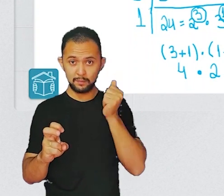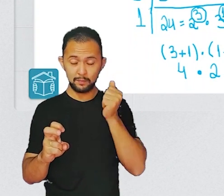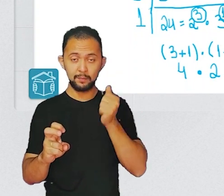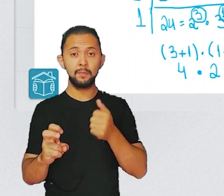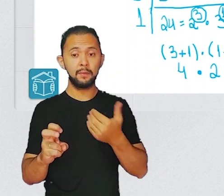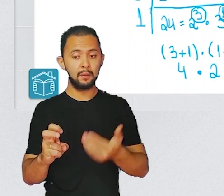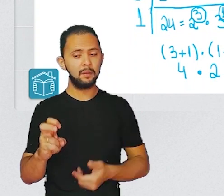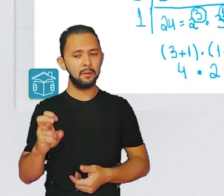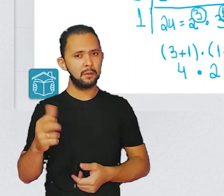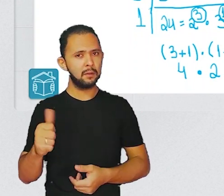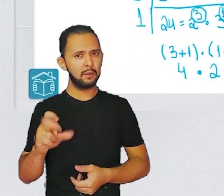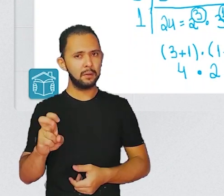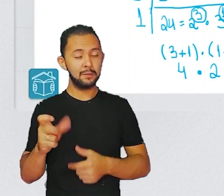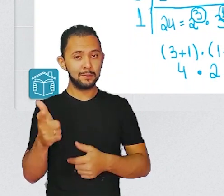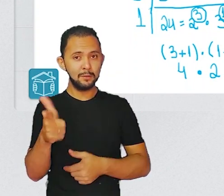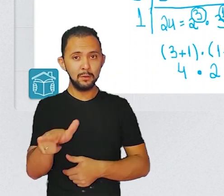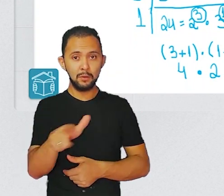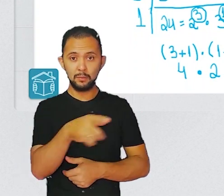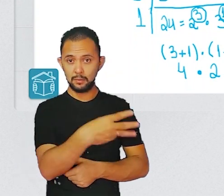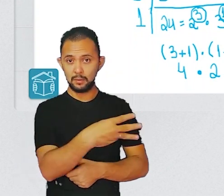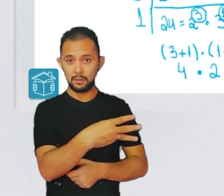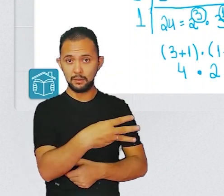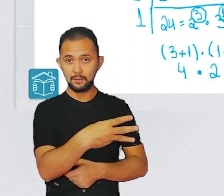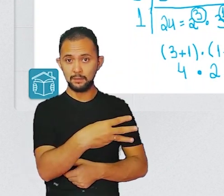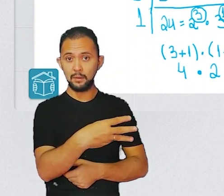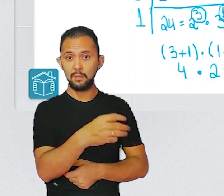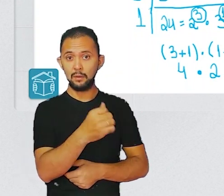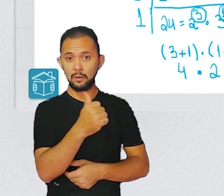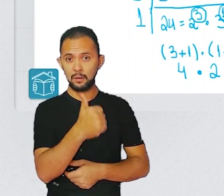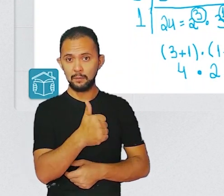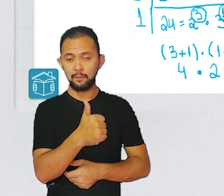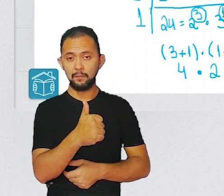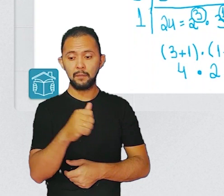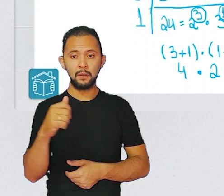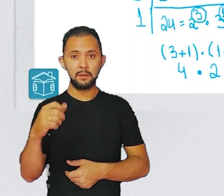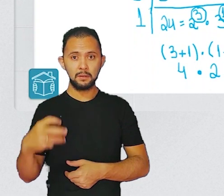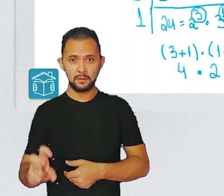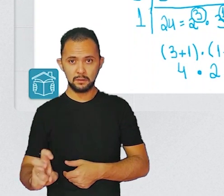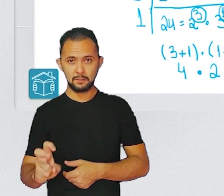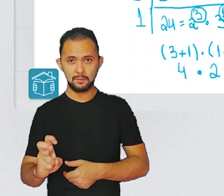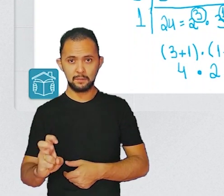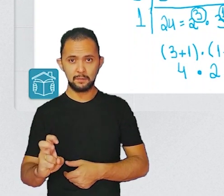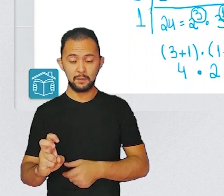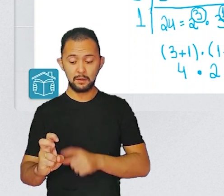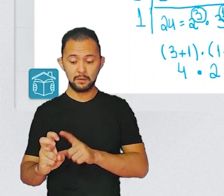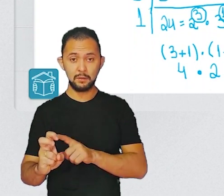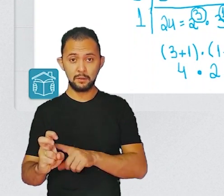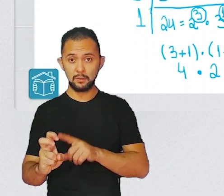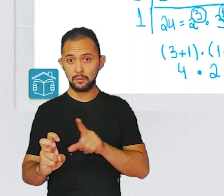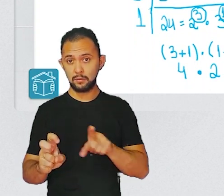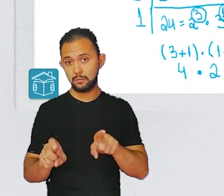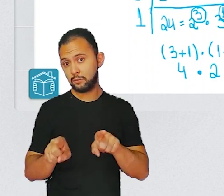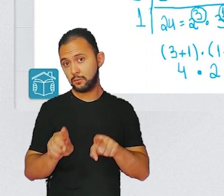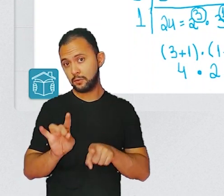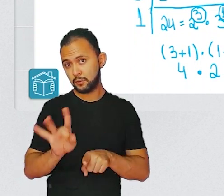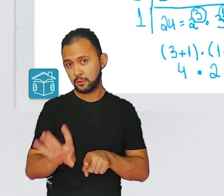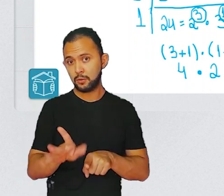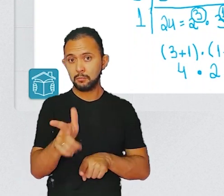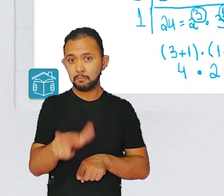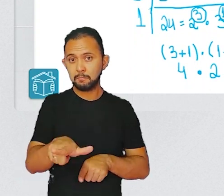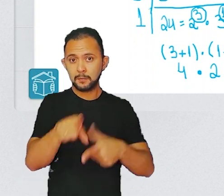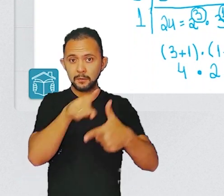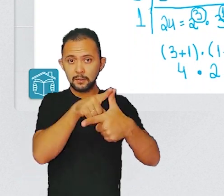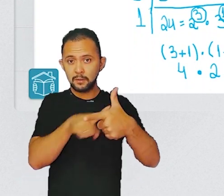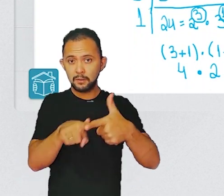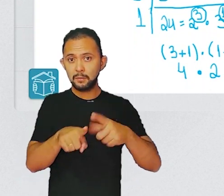Sim. Então, dá para a gente dividir por 3 e dá exato, né? Dá exatamente 5. E 5 é um número primo, só é divisível por